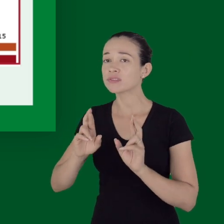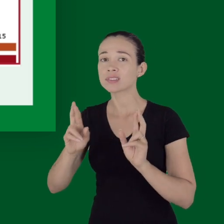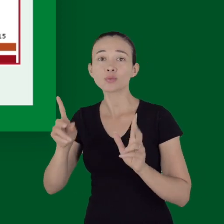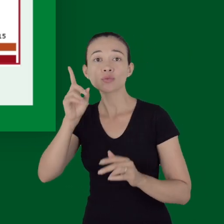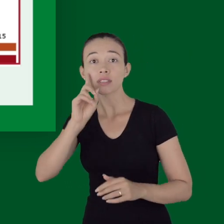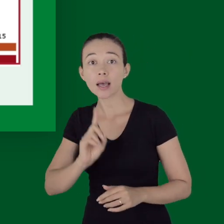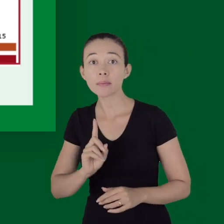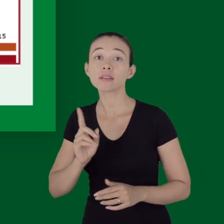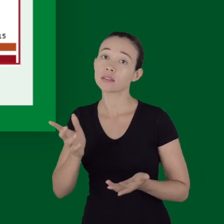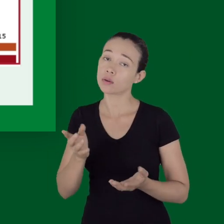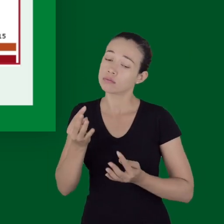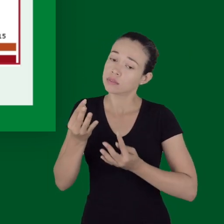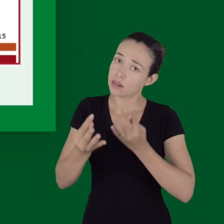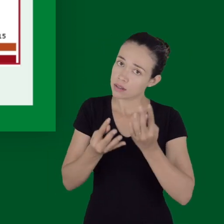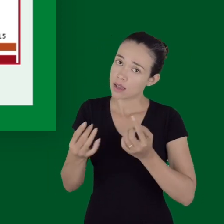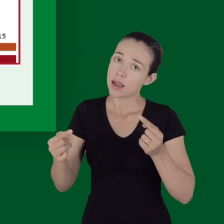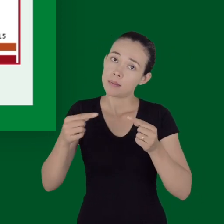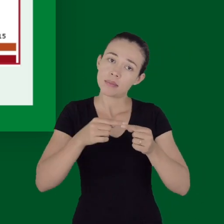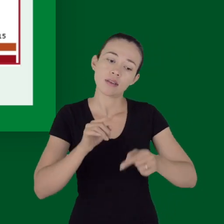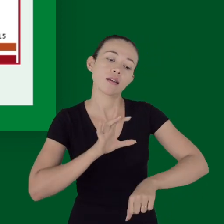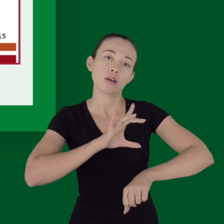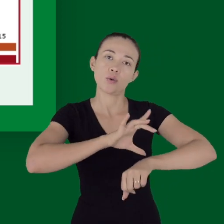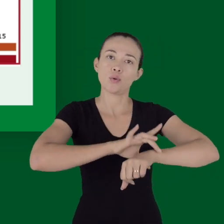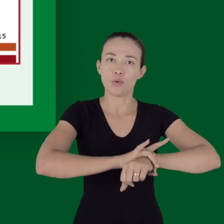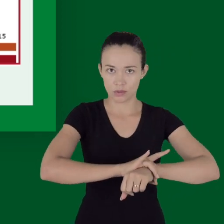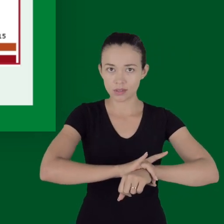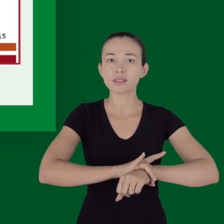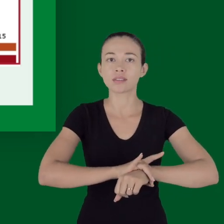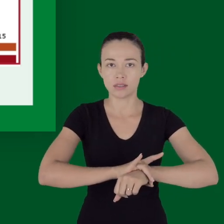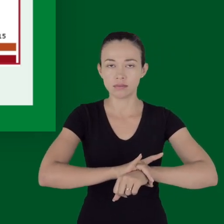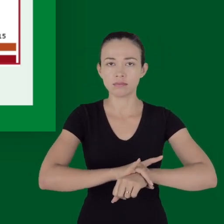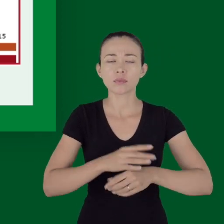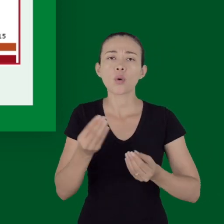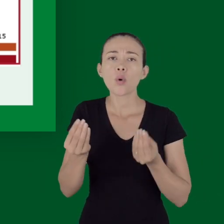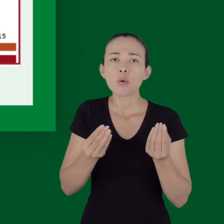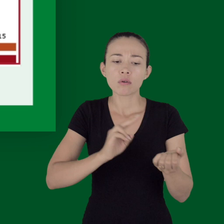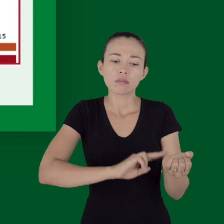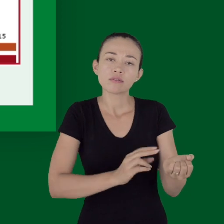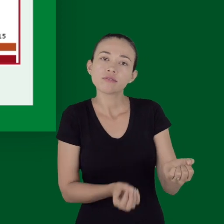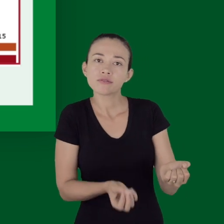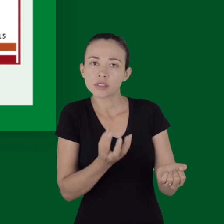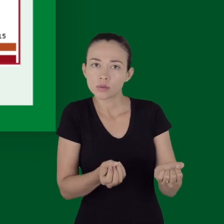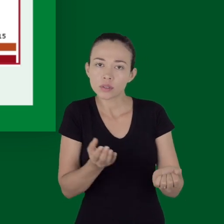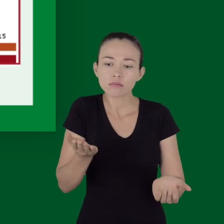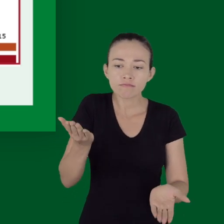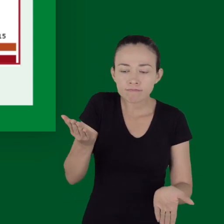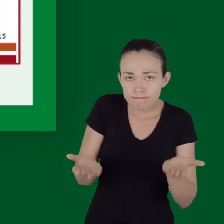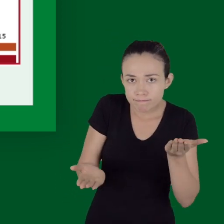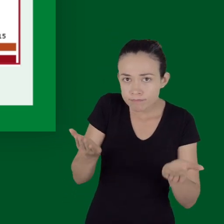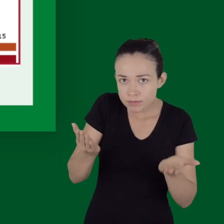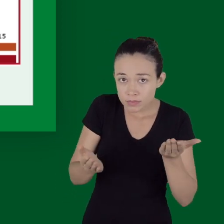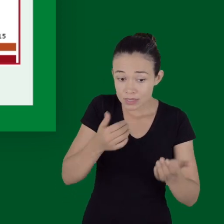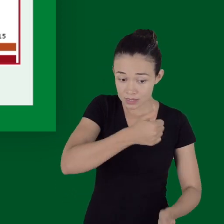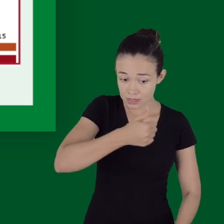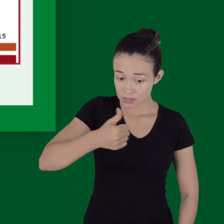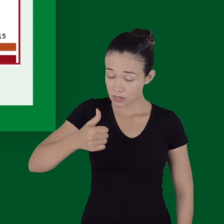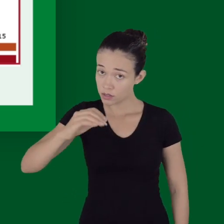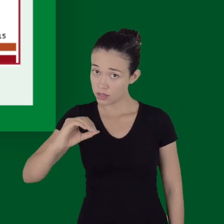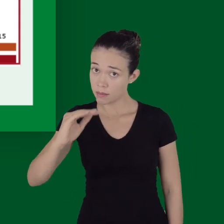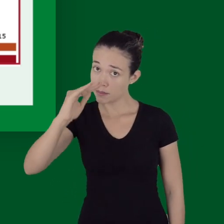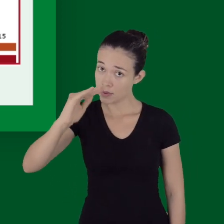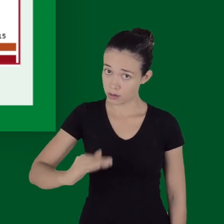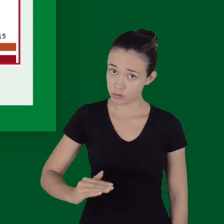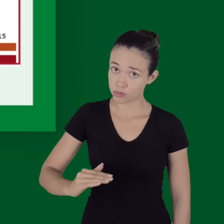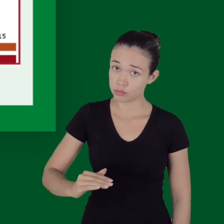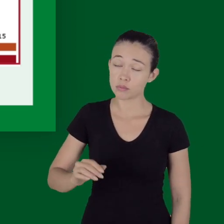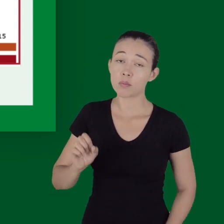frequência, pensando numa meta de frequência abaixo de 110, que o paciente fica normalmente assintomático. E esse controle de frequência pode ser